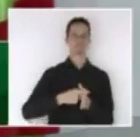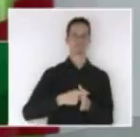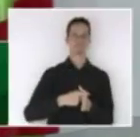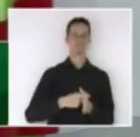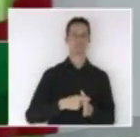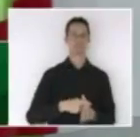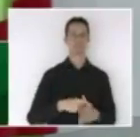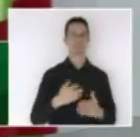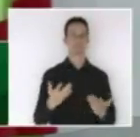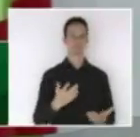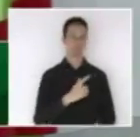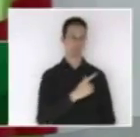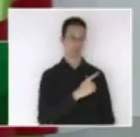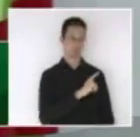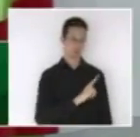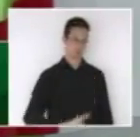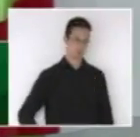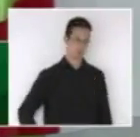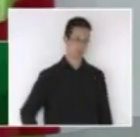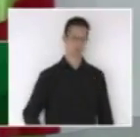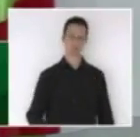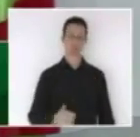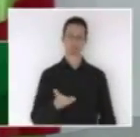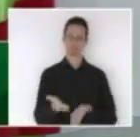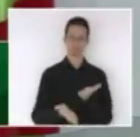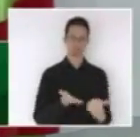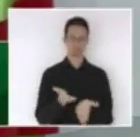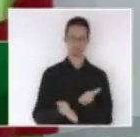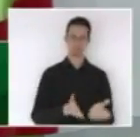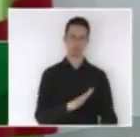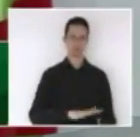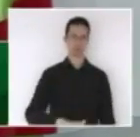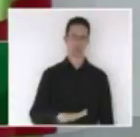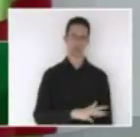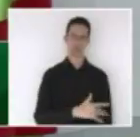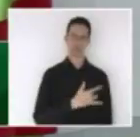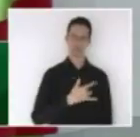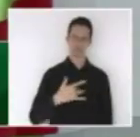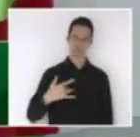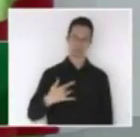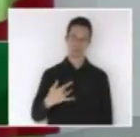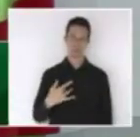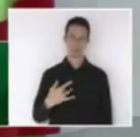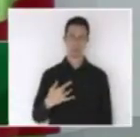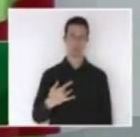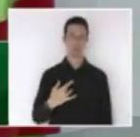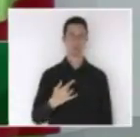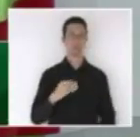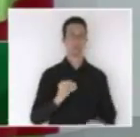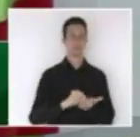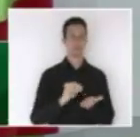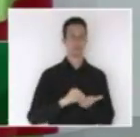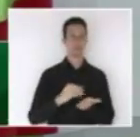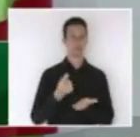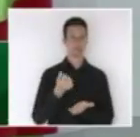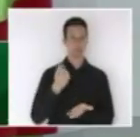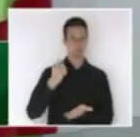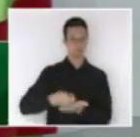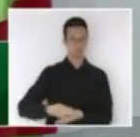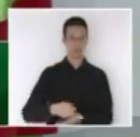que não está atendendo a saúde, que não está atendendo a segurança como